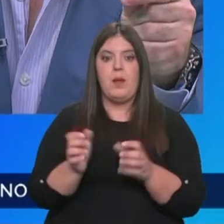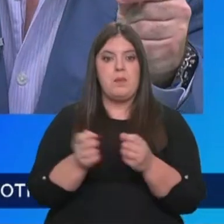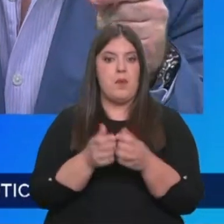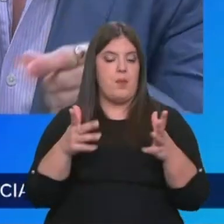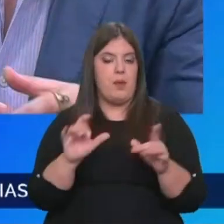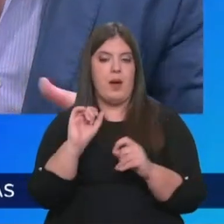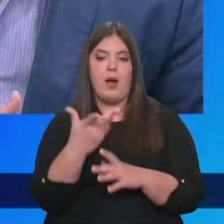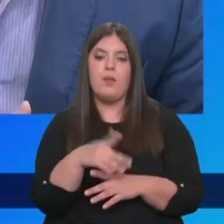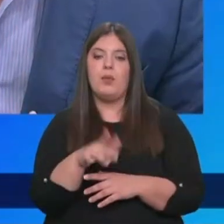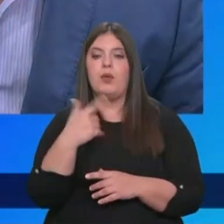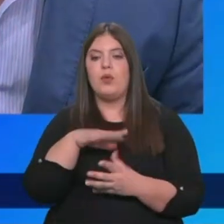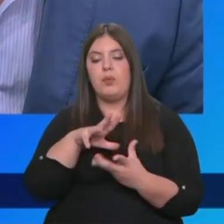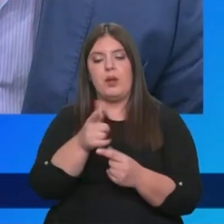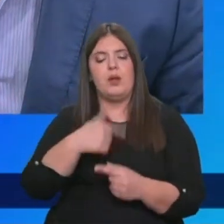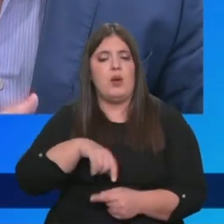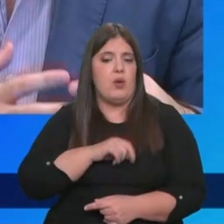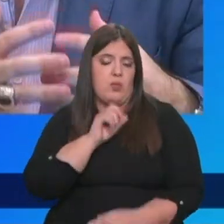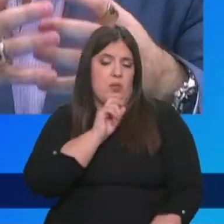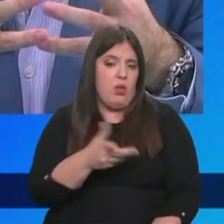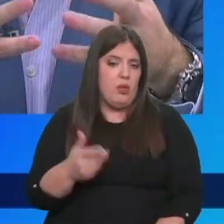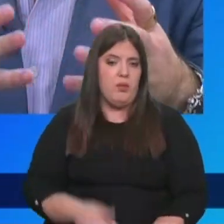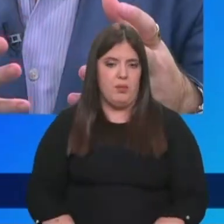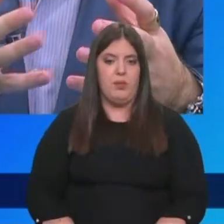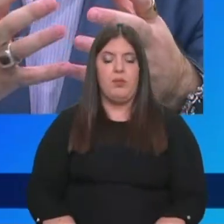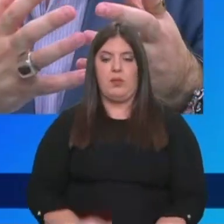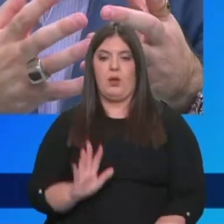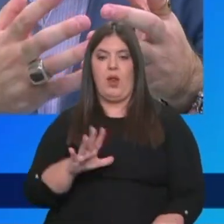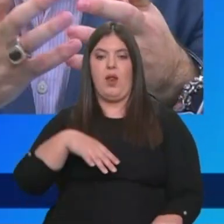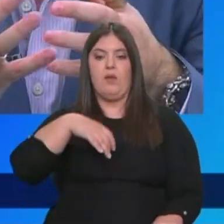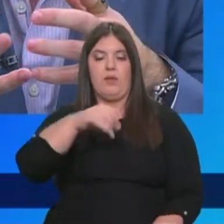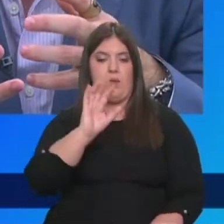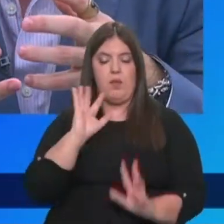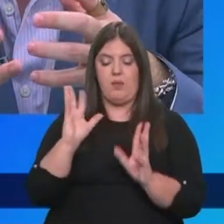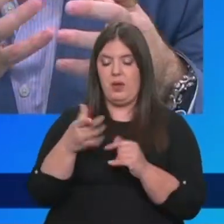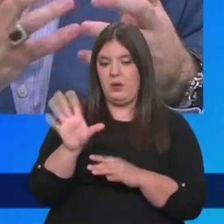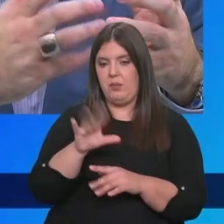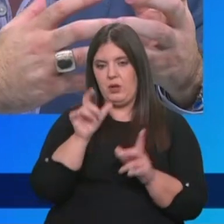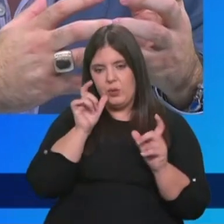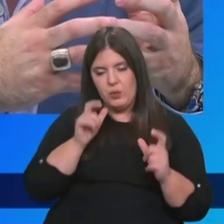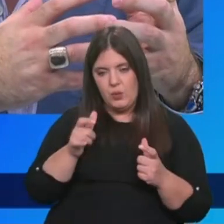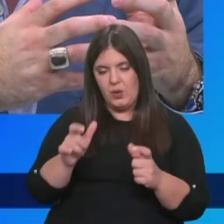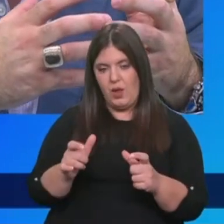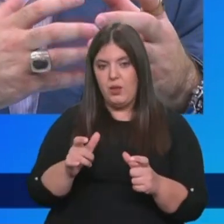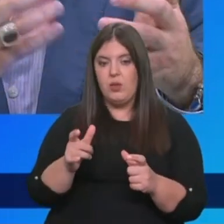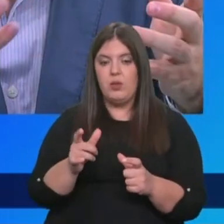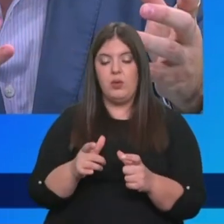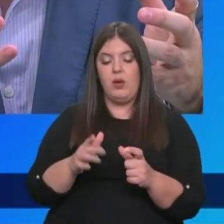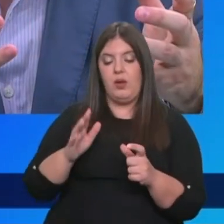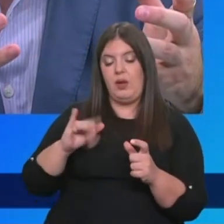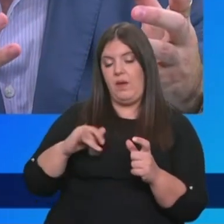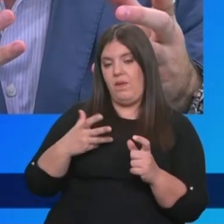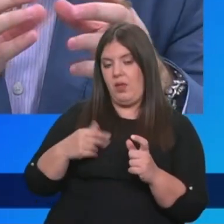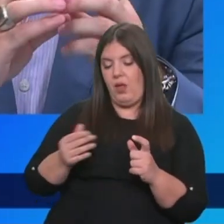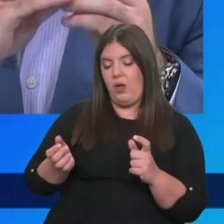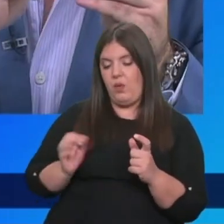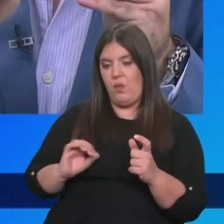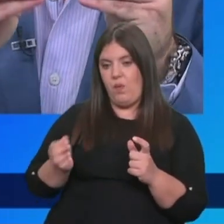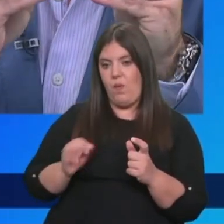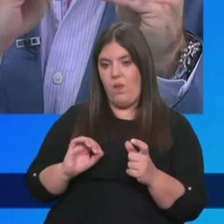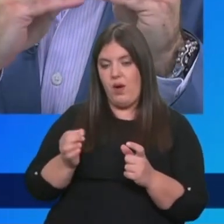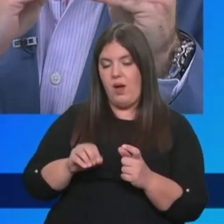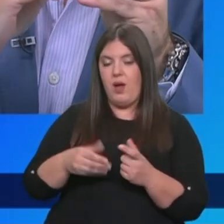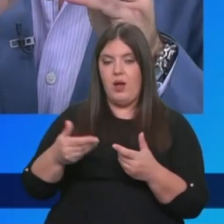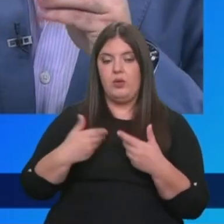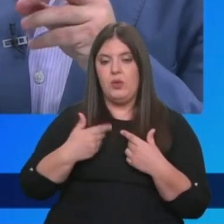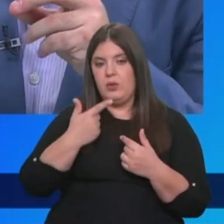mais rapidamente no nosso próprio planeta. E, portanto, trazer para um ambiente um bocado mais controlado e sem gravidade, ou muito pouca gravidade,